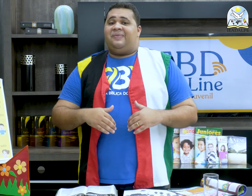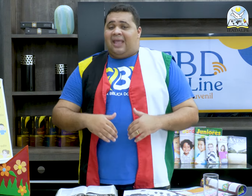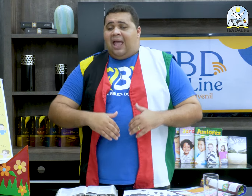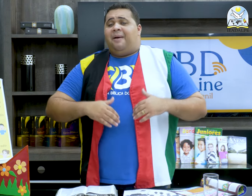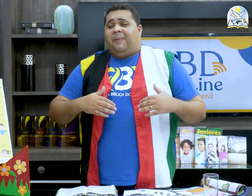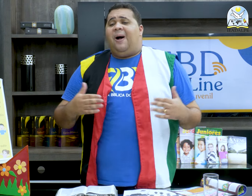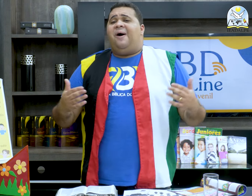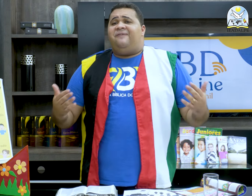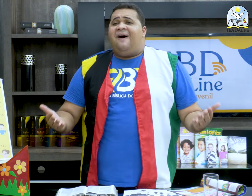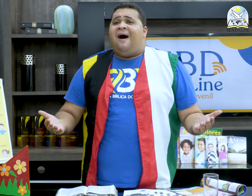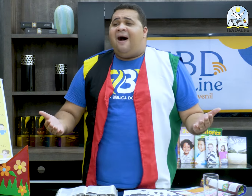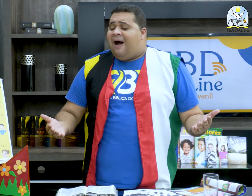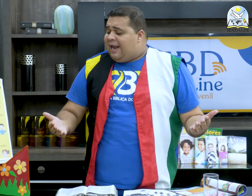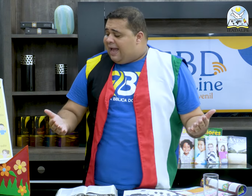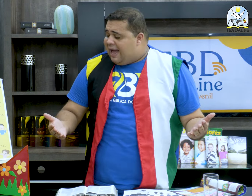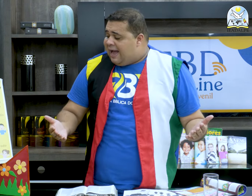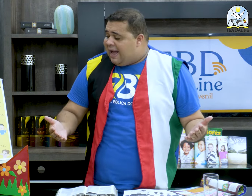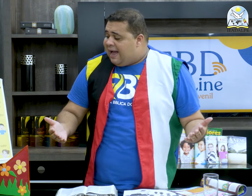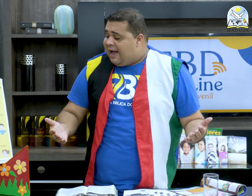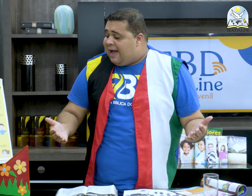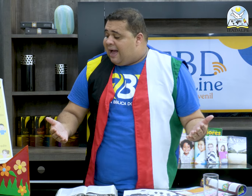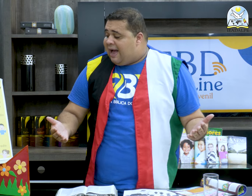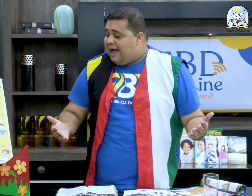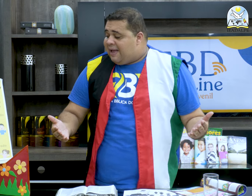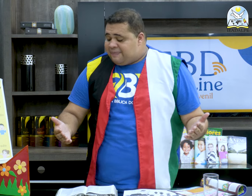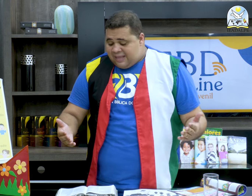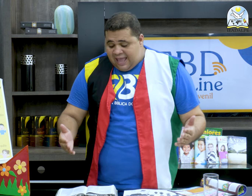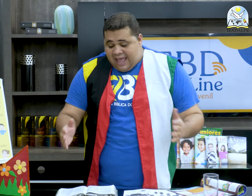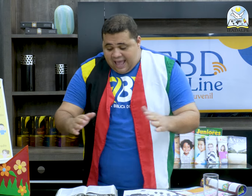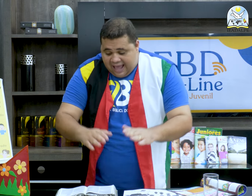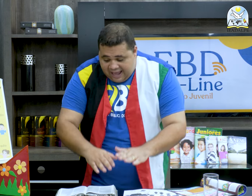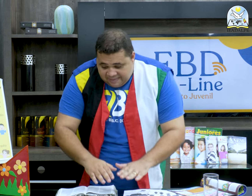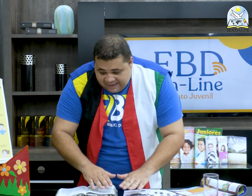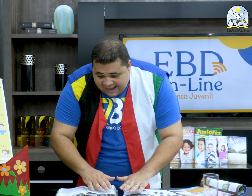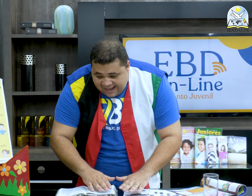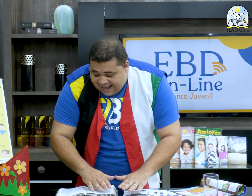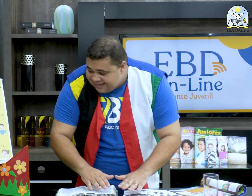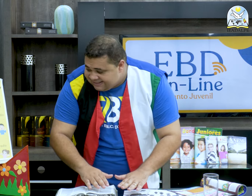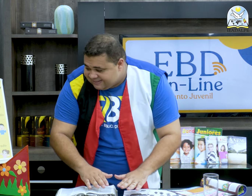dentro por fora